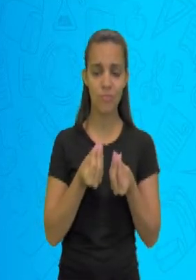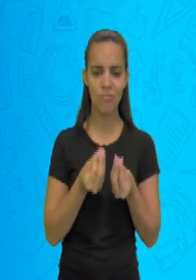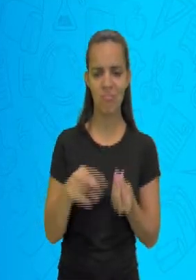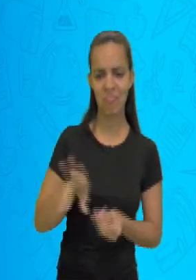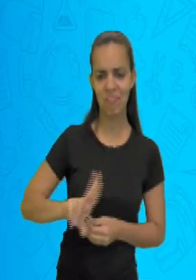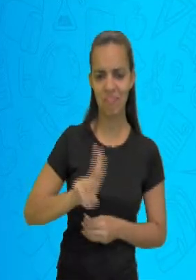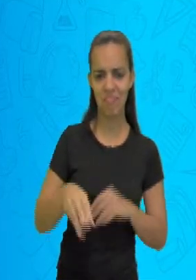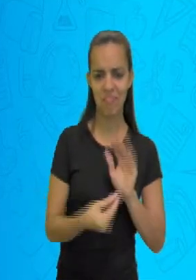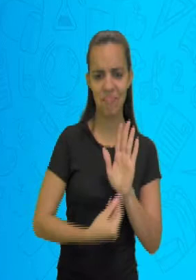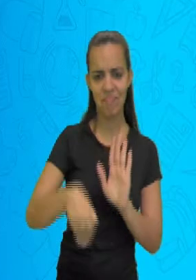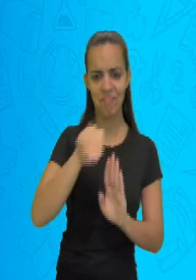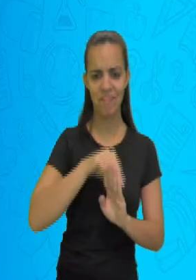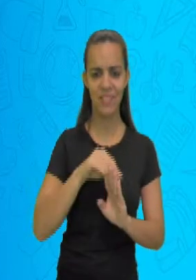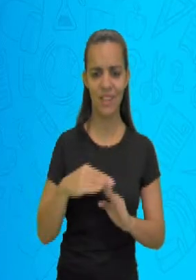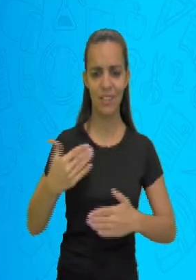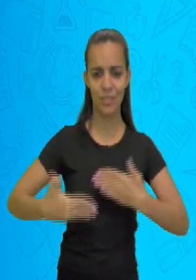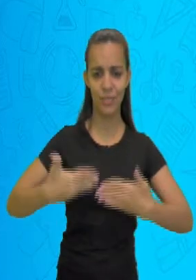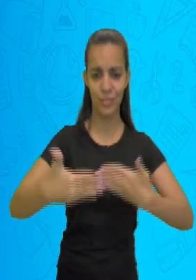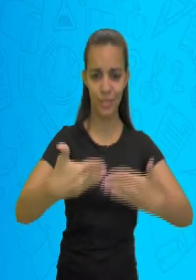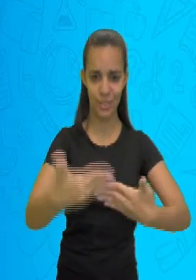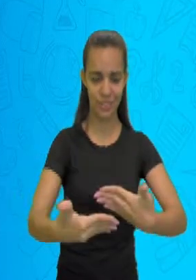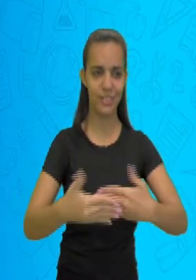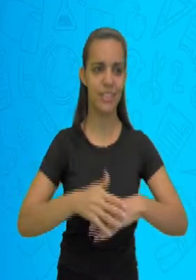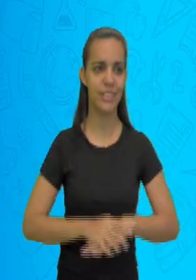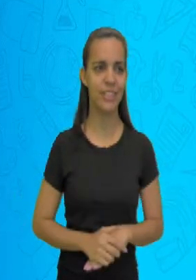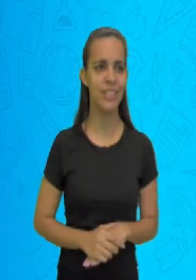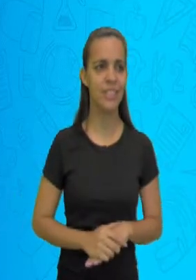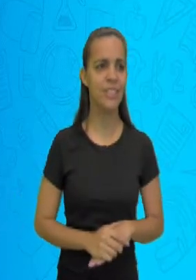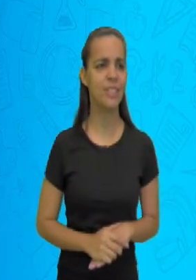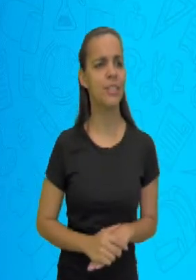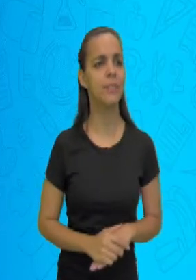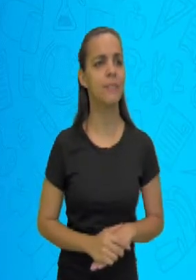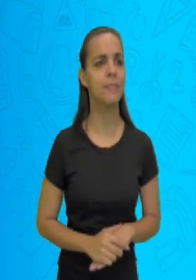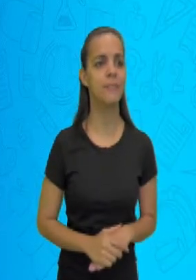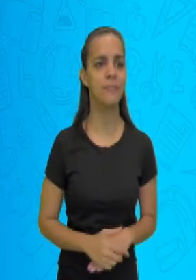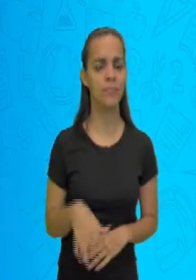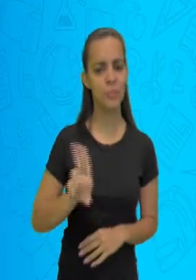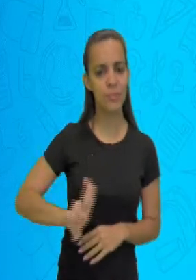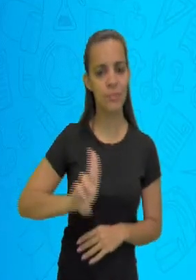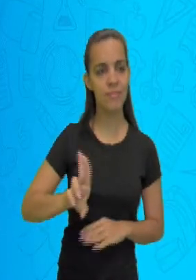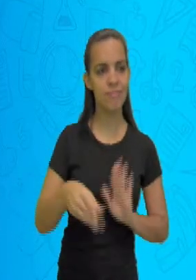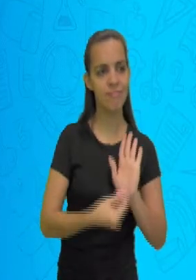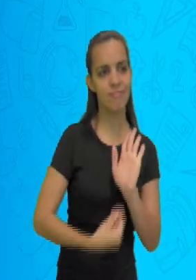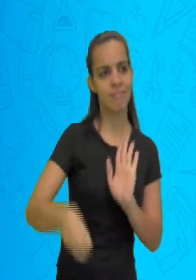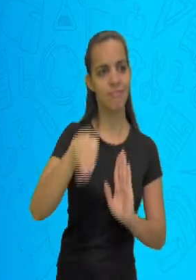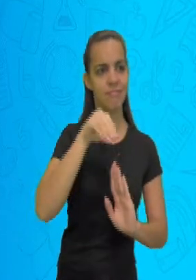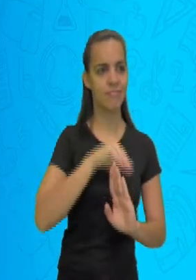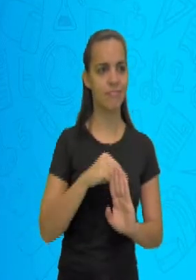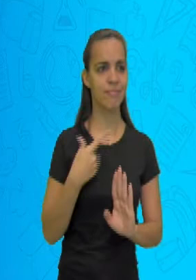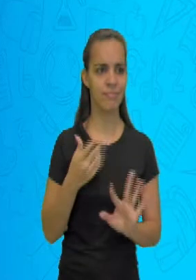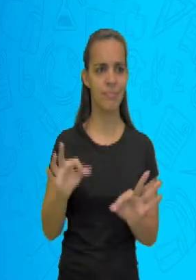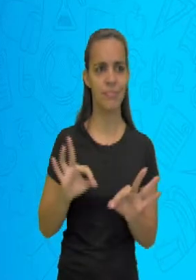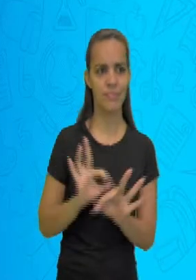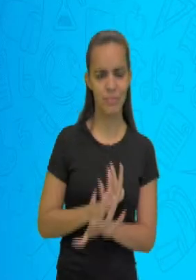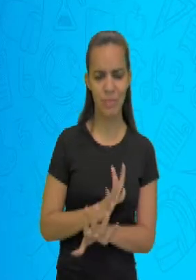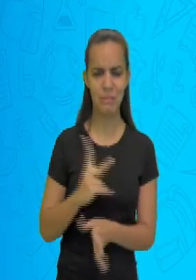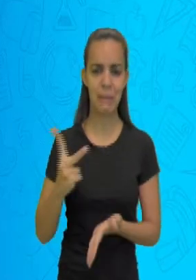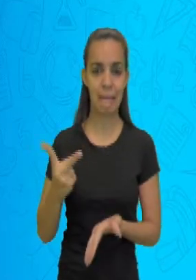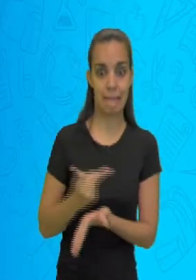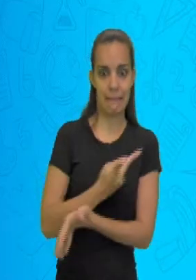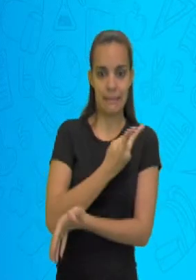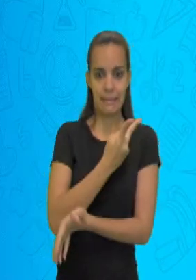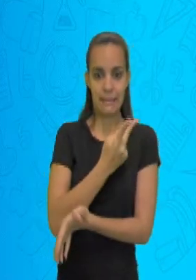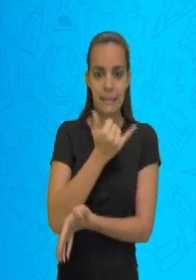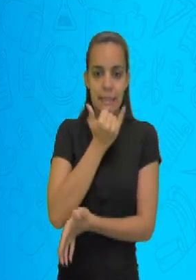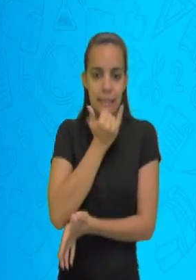Você sabia que se a gente não prestar atenção no uso do calendário, a gente pode acabar errando a data? A